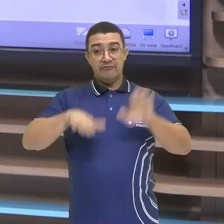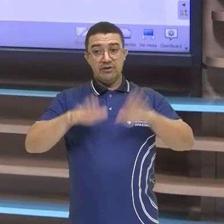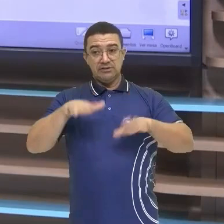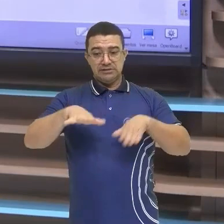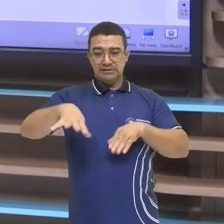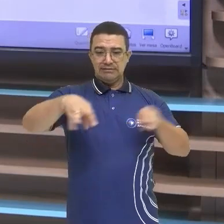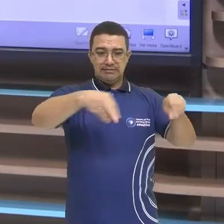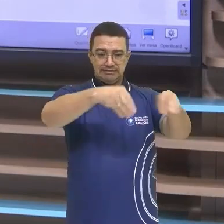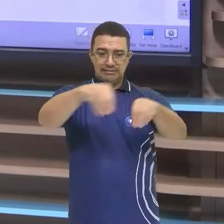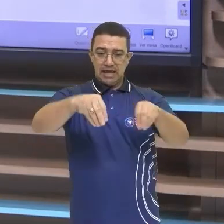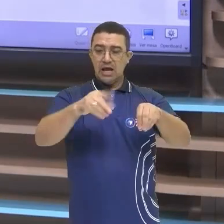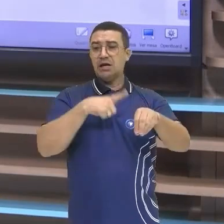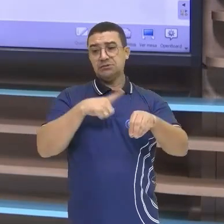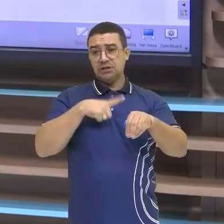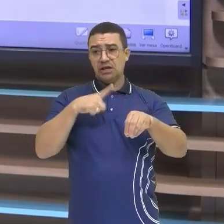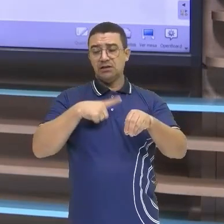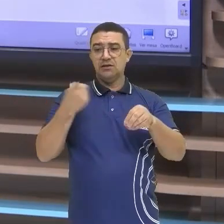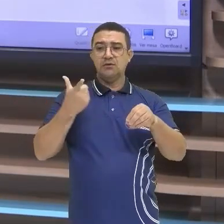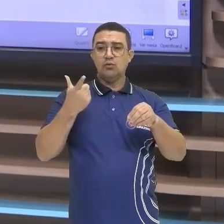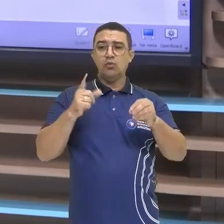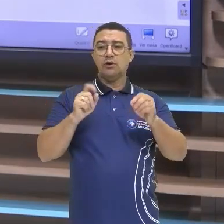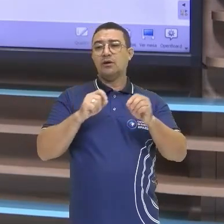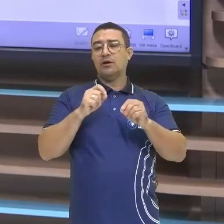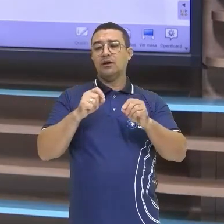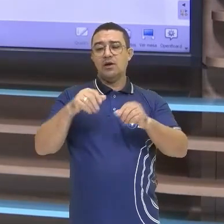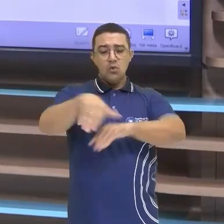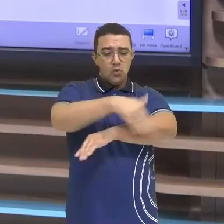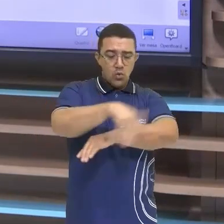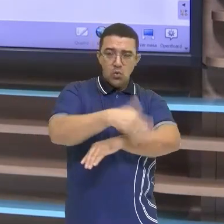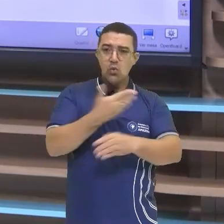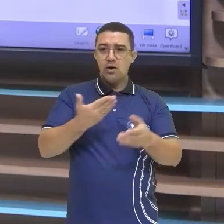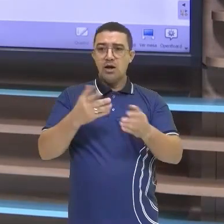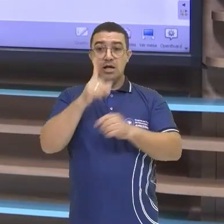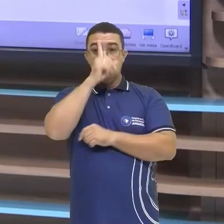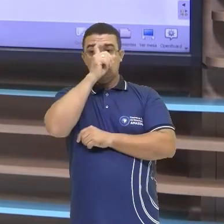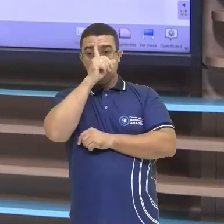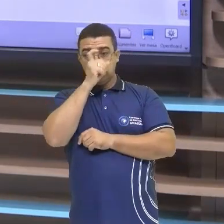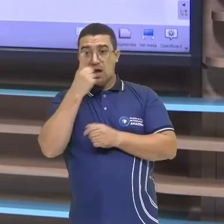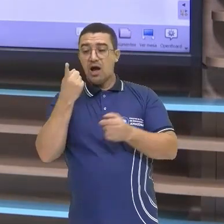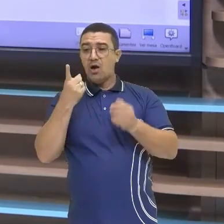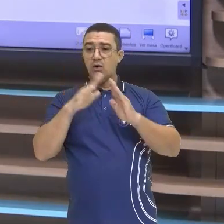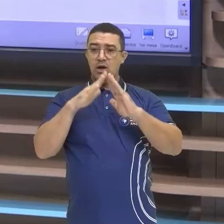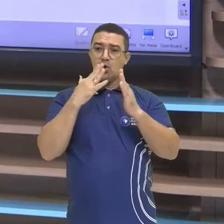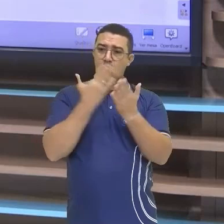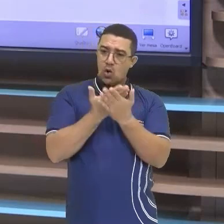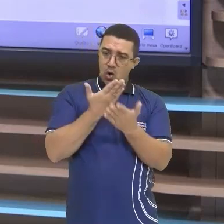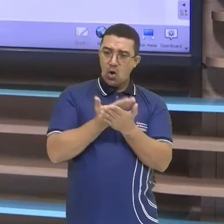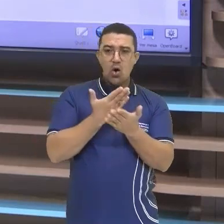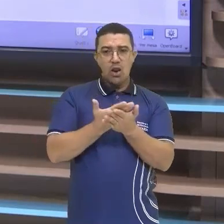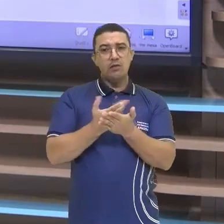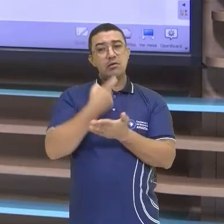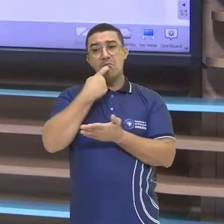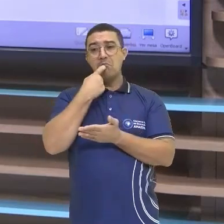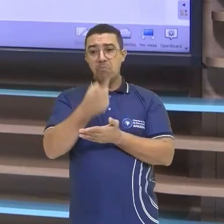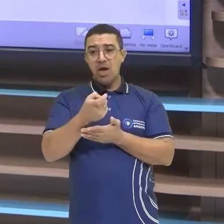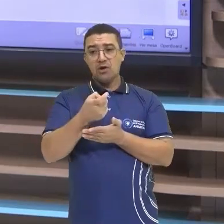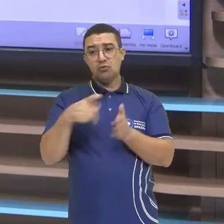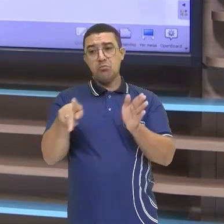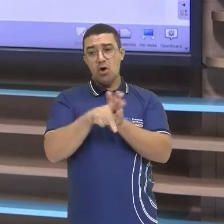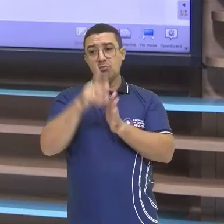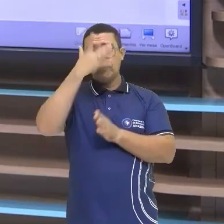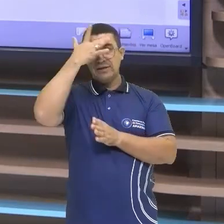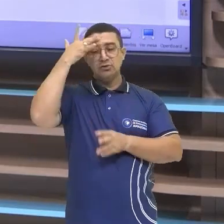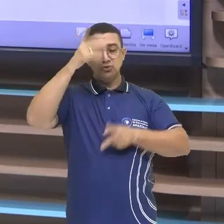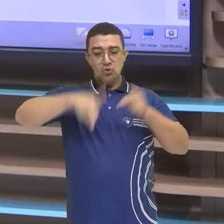tem um hospital perto, um centro, um município que serve como centro consumidor para os produtos